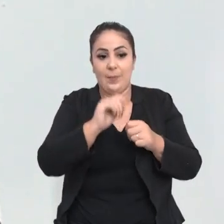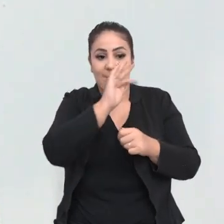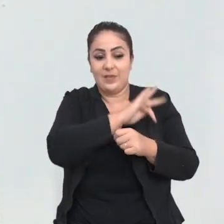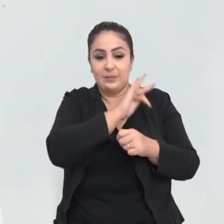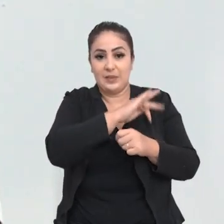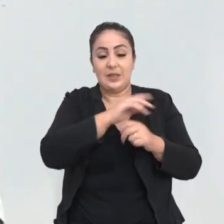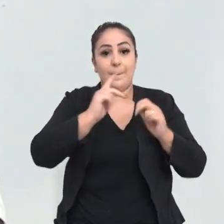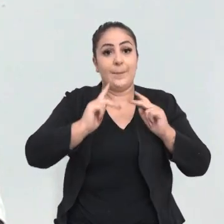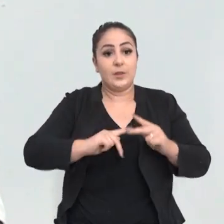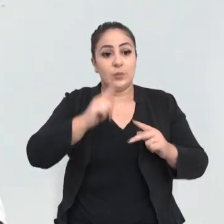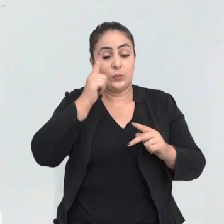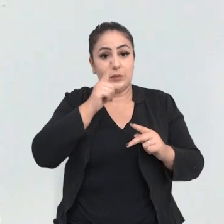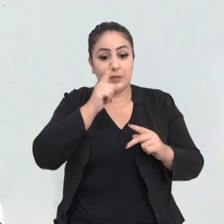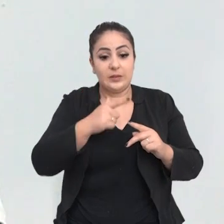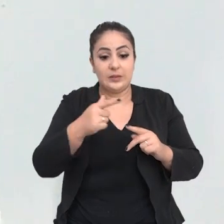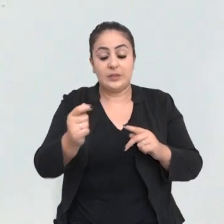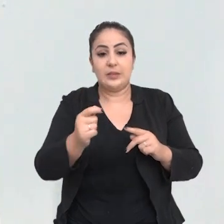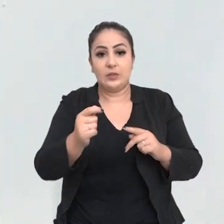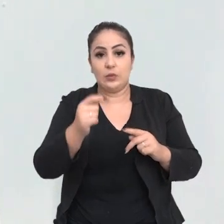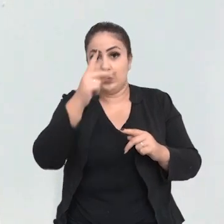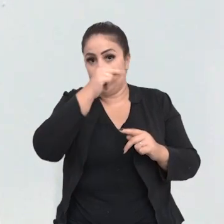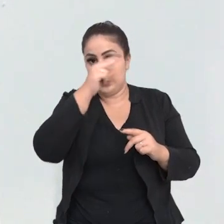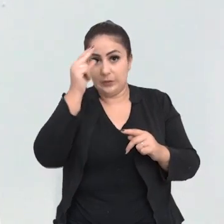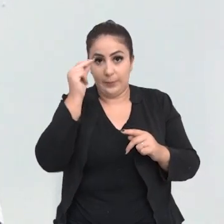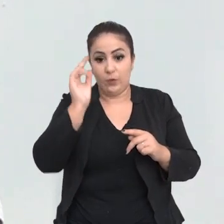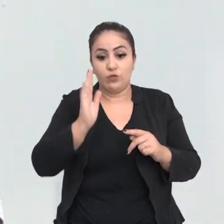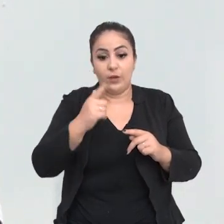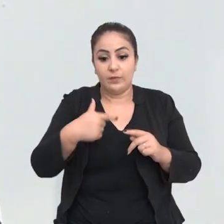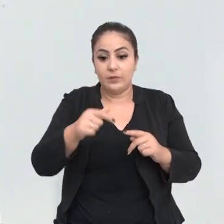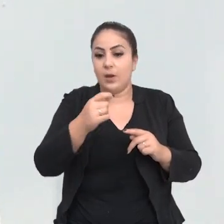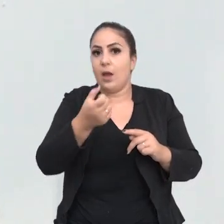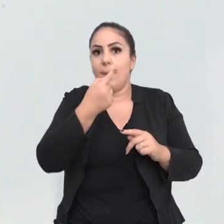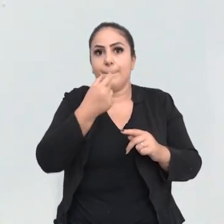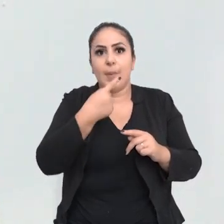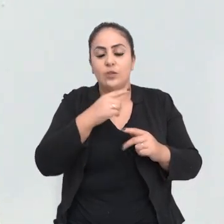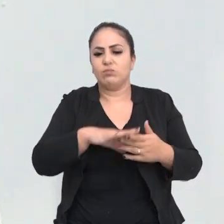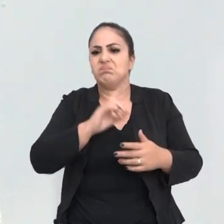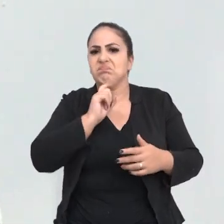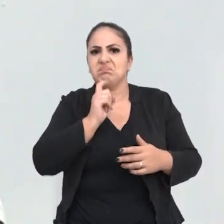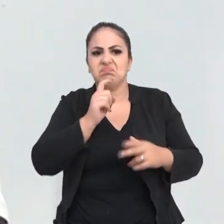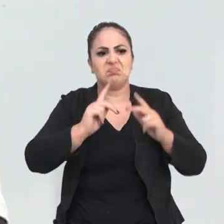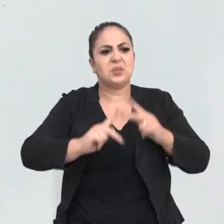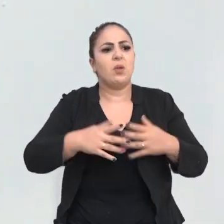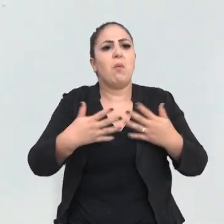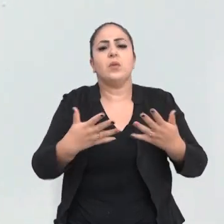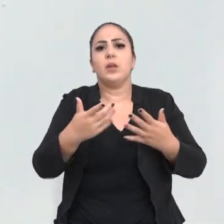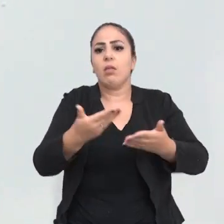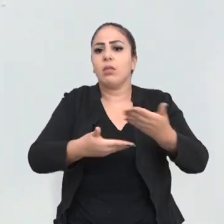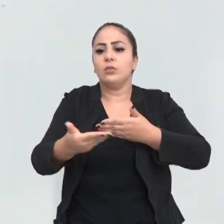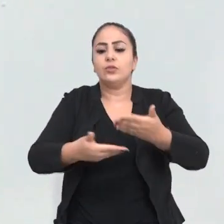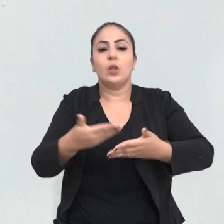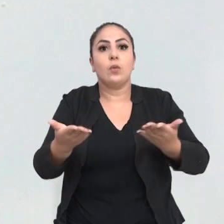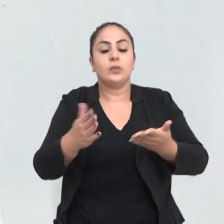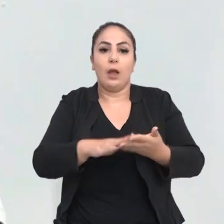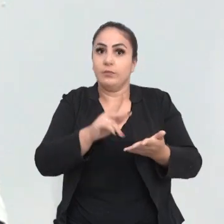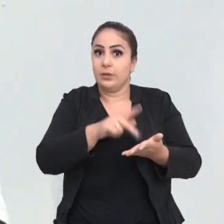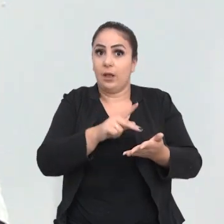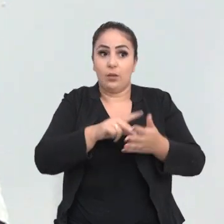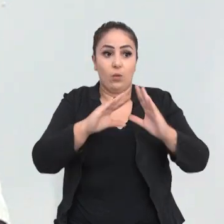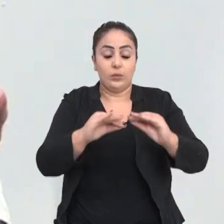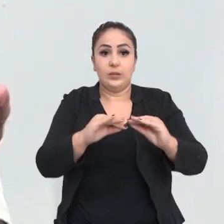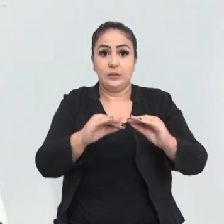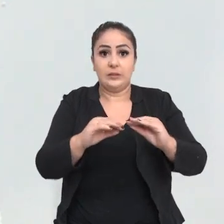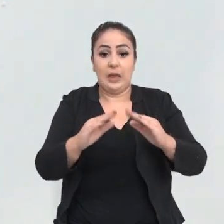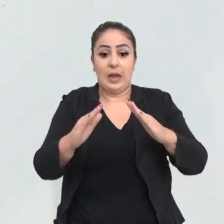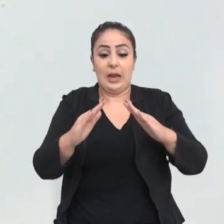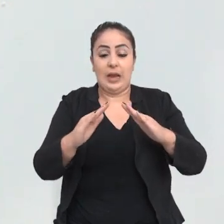uma farmácia, que a pessoa sai do municipal, já sai com remédio. Não adianta as pessoas... Quando é que elas vão ser atendidas? Na verdade, de